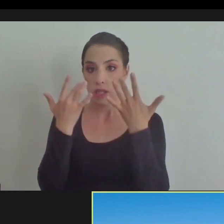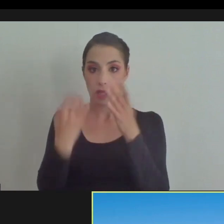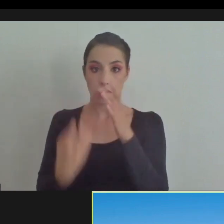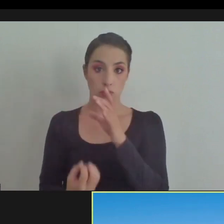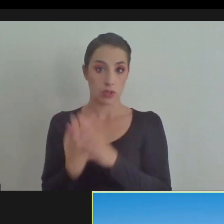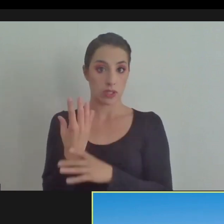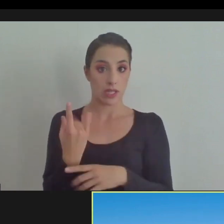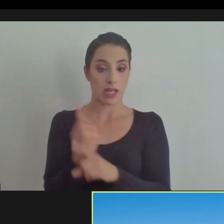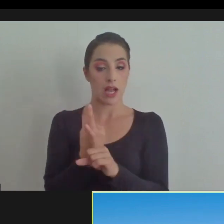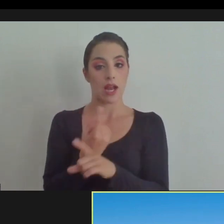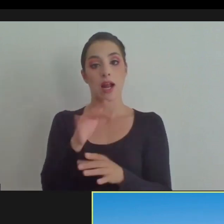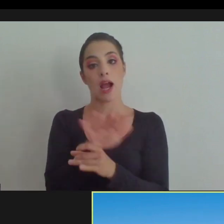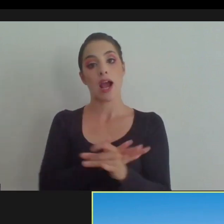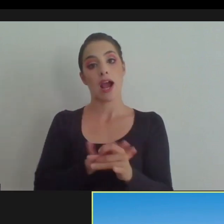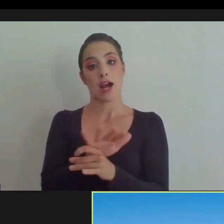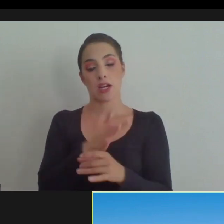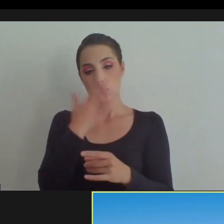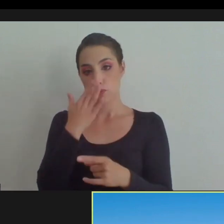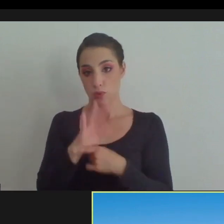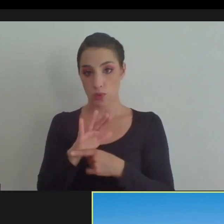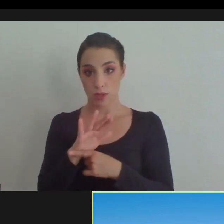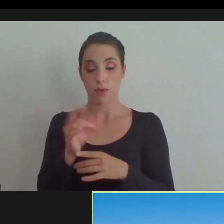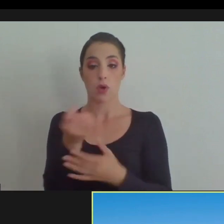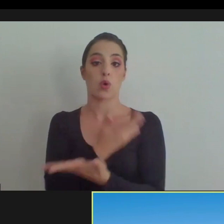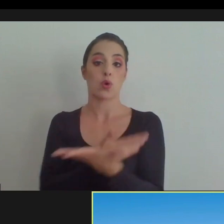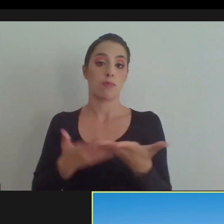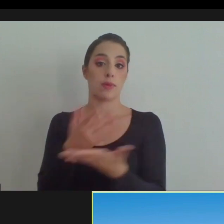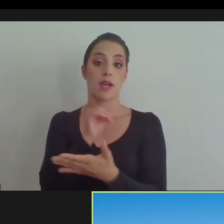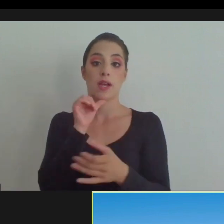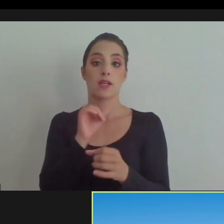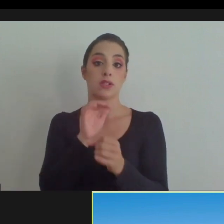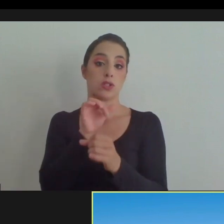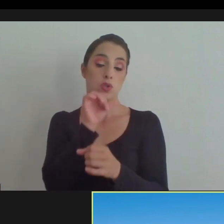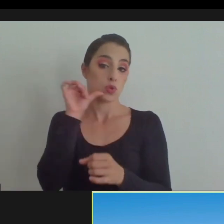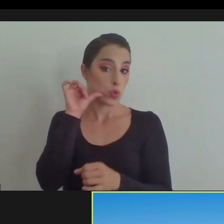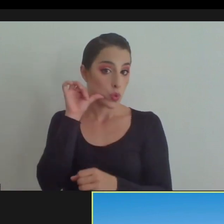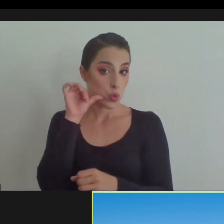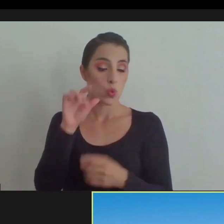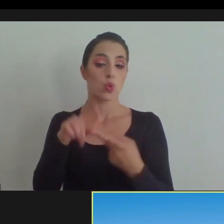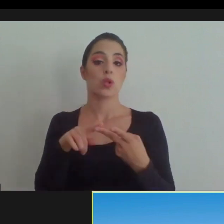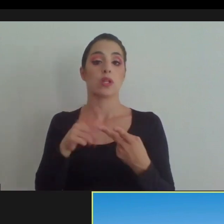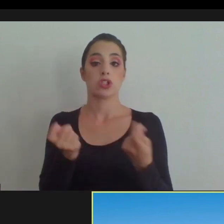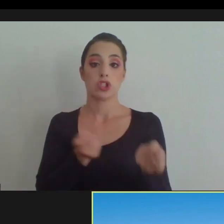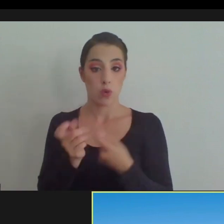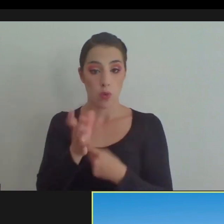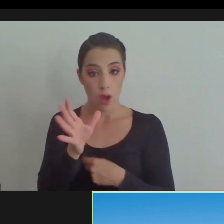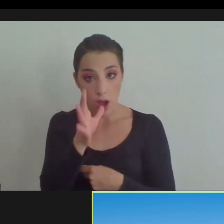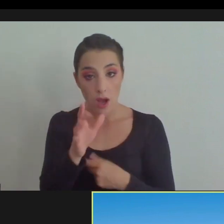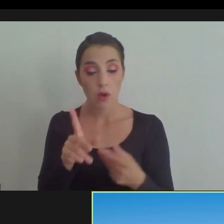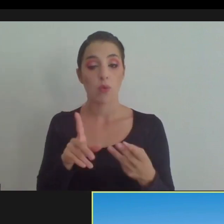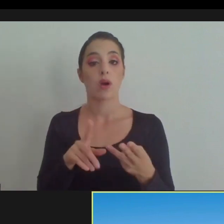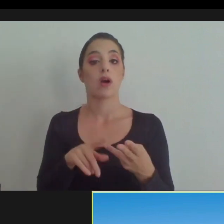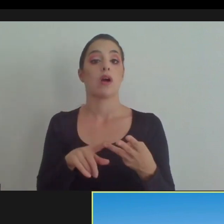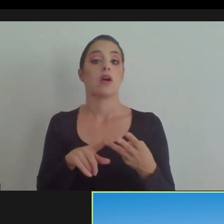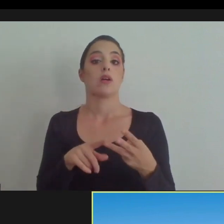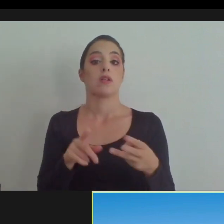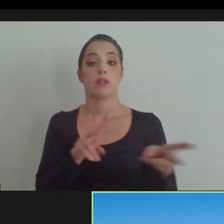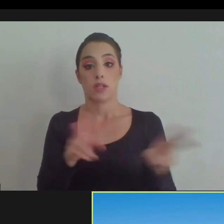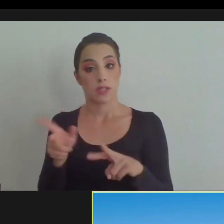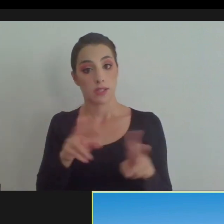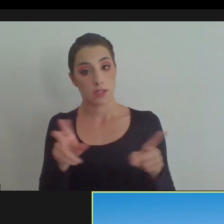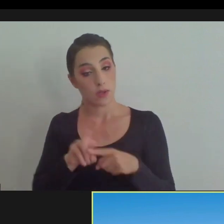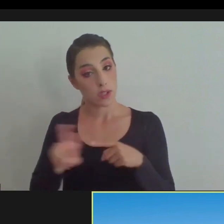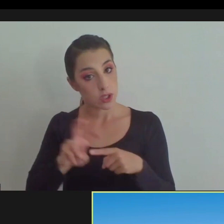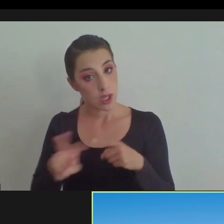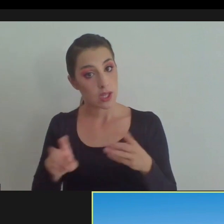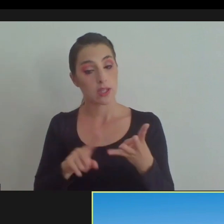em áreas como seja a economia azul, a gestão da água, transição energética,